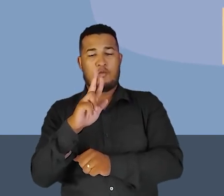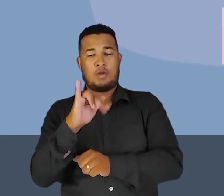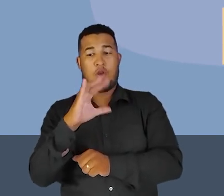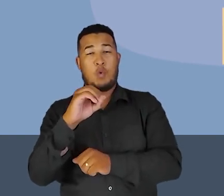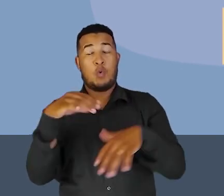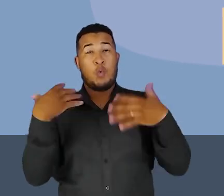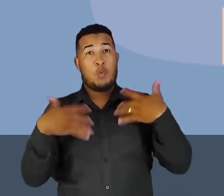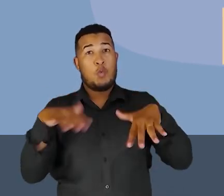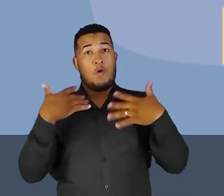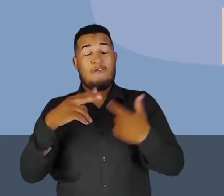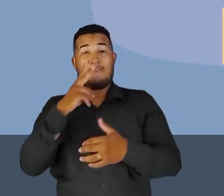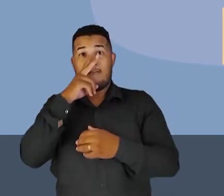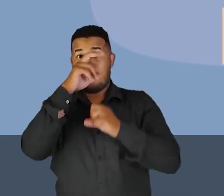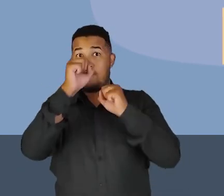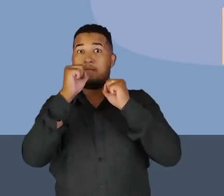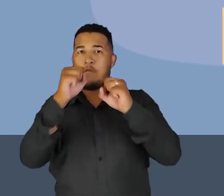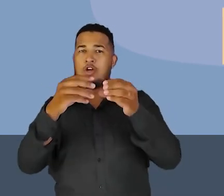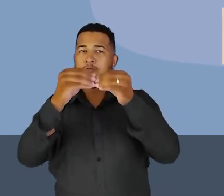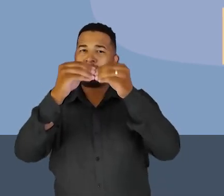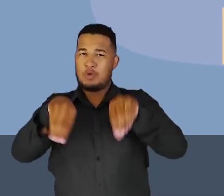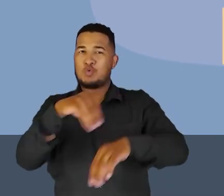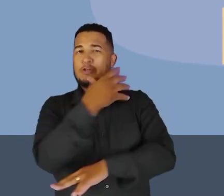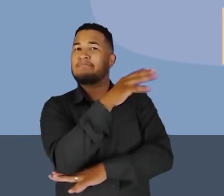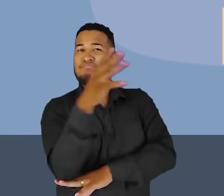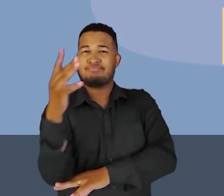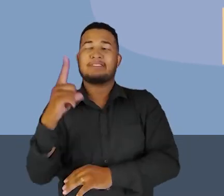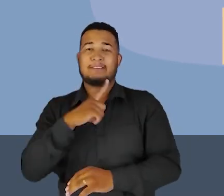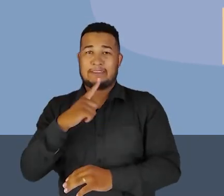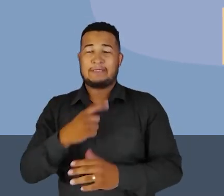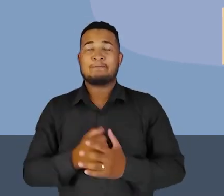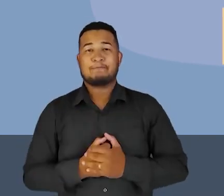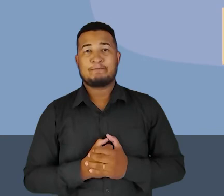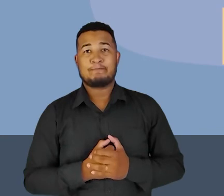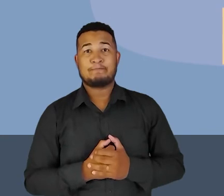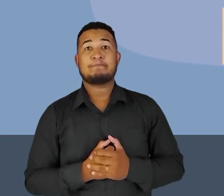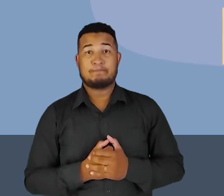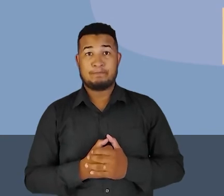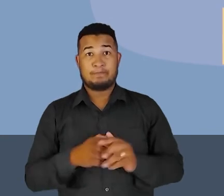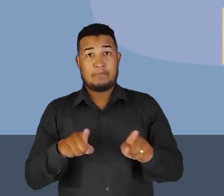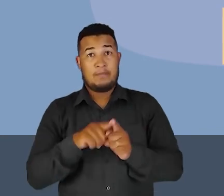ele é um ácido muito prejudicial ao meio ambiente. Temos